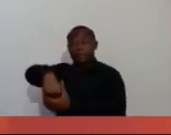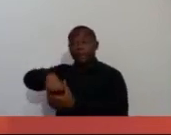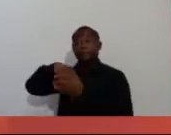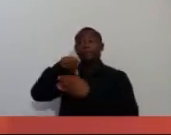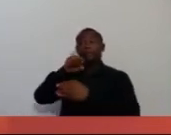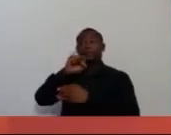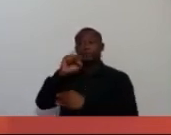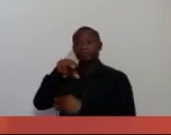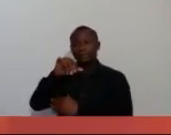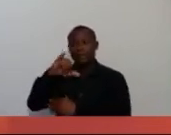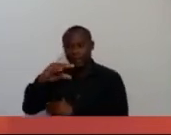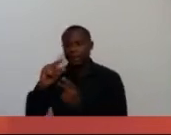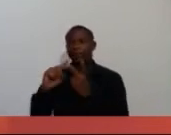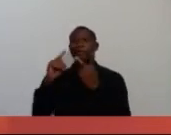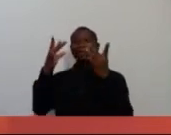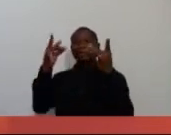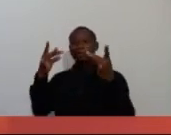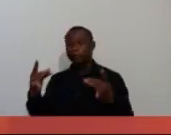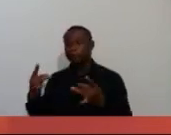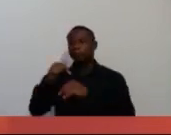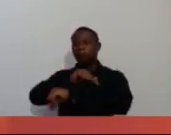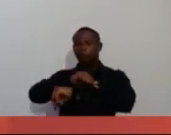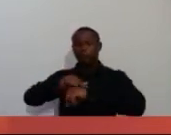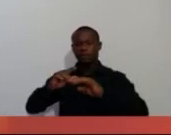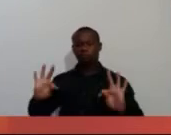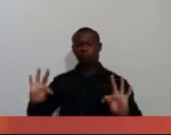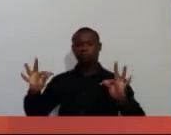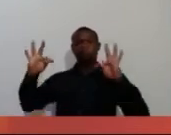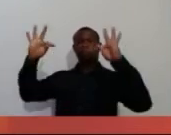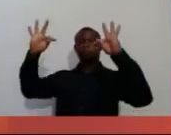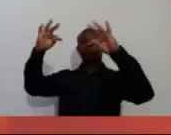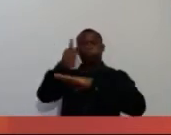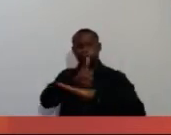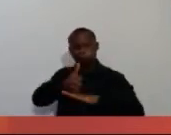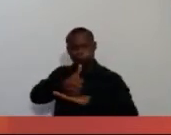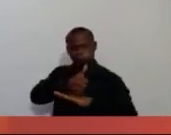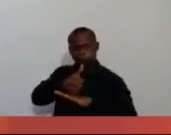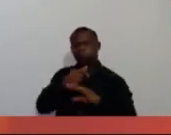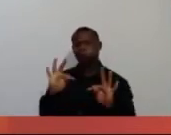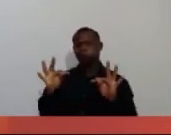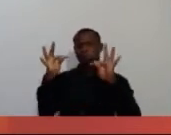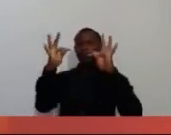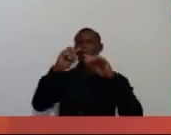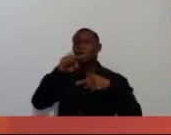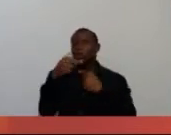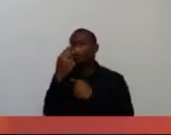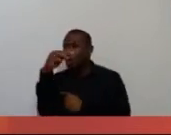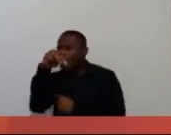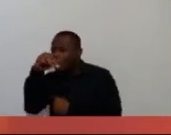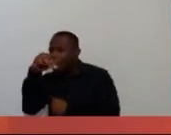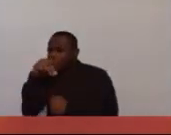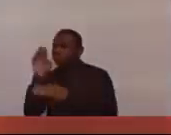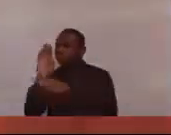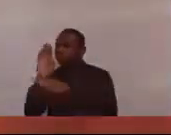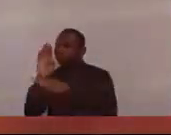e tecnológica. 2 minutinhos deste vídeo e nós voltaremos com o nosso seminário.